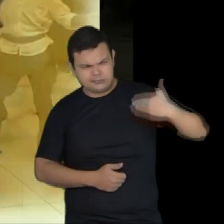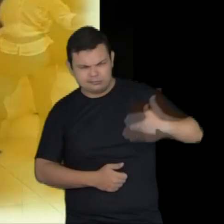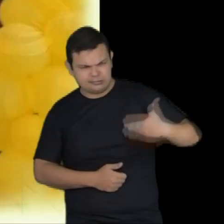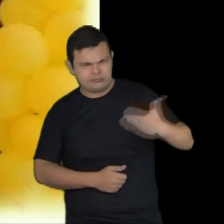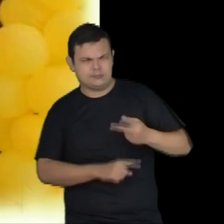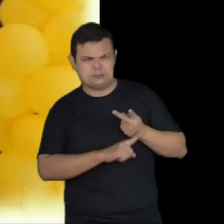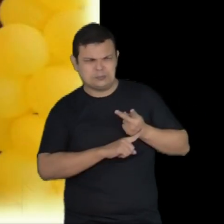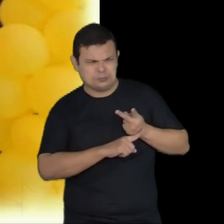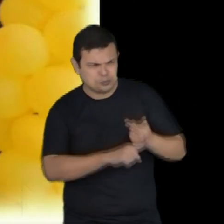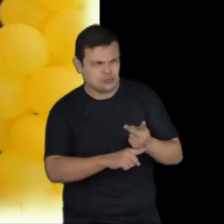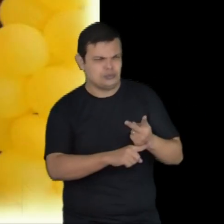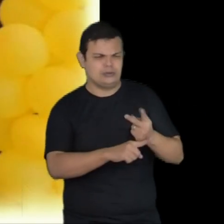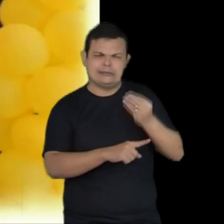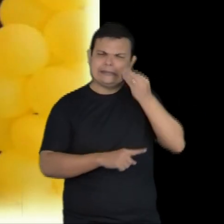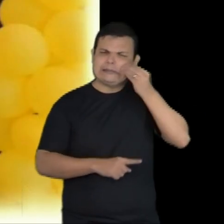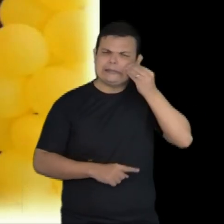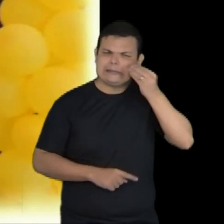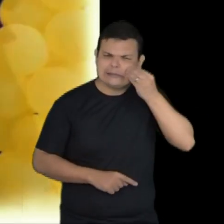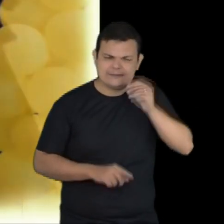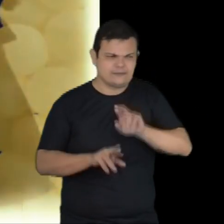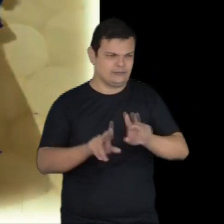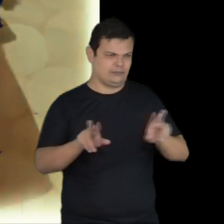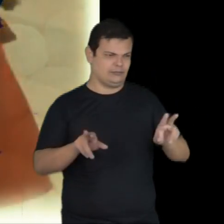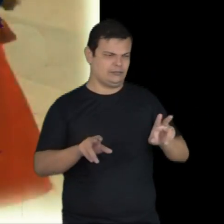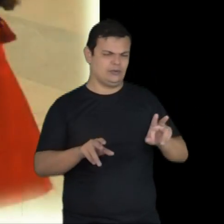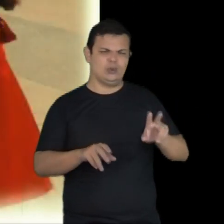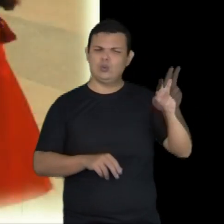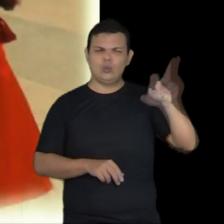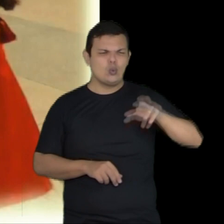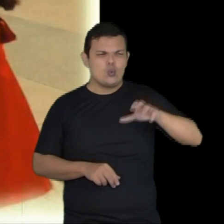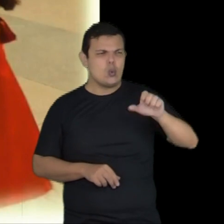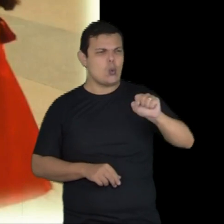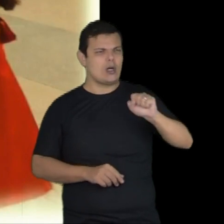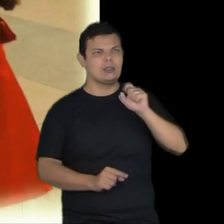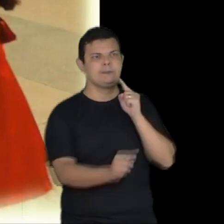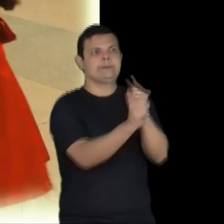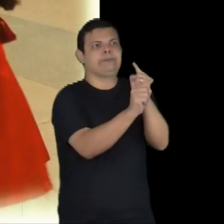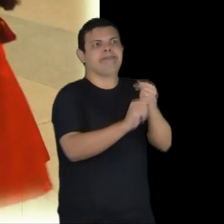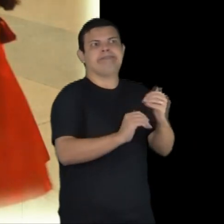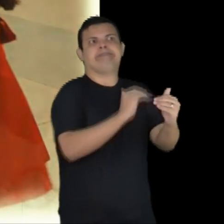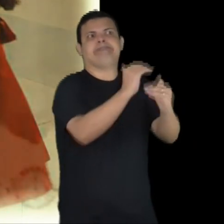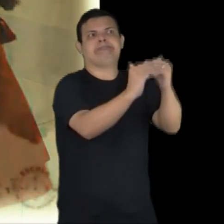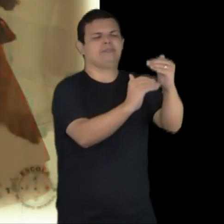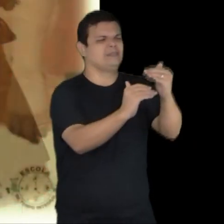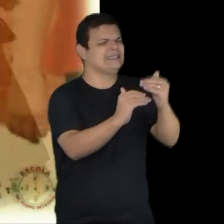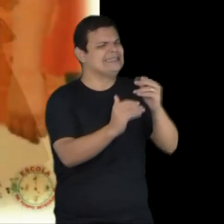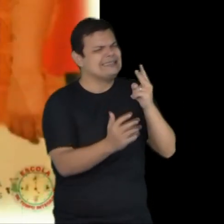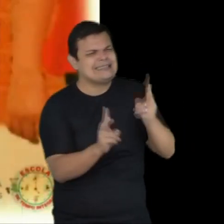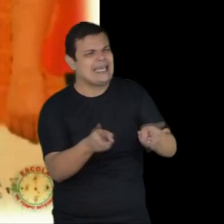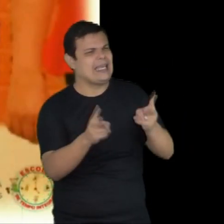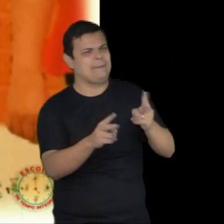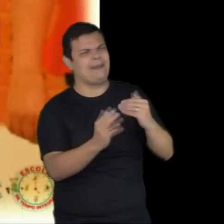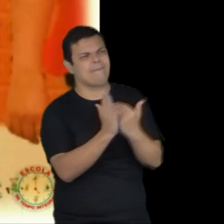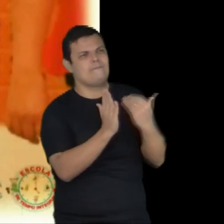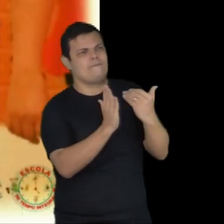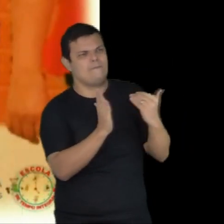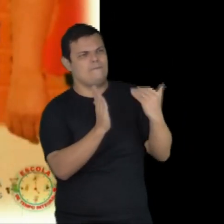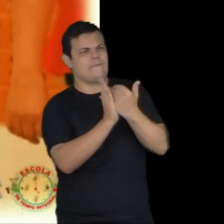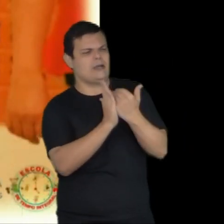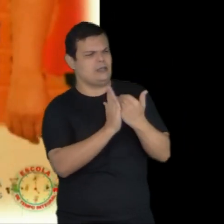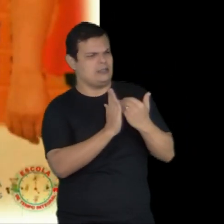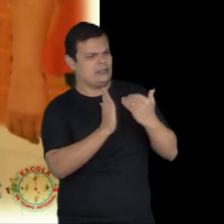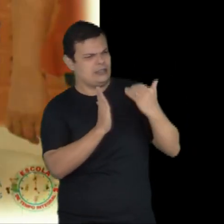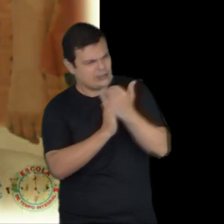de possibilidades. Nunca se chegará ao topo. Sempre haverá uma busca a mais,